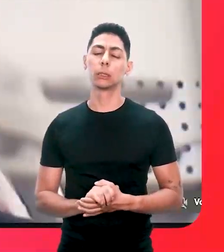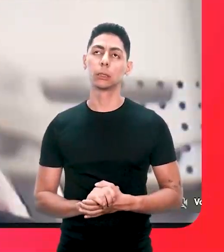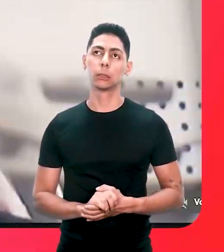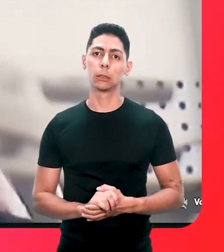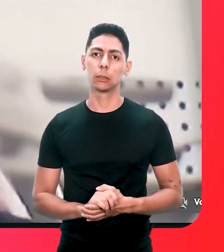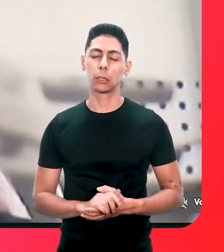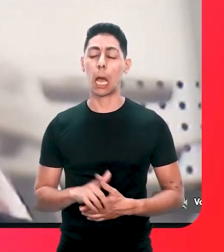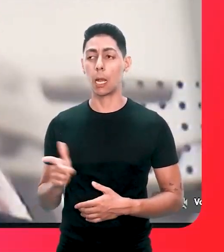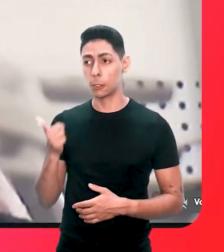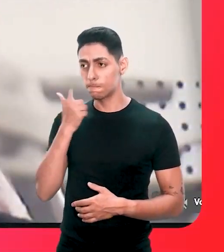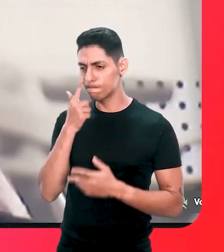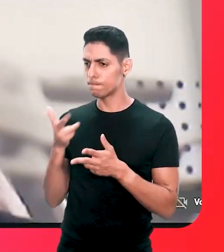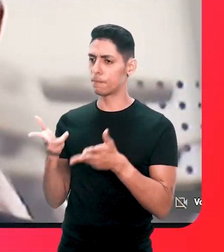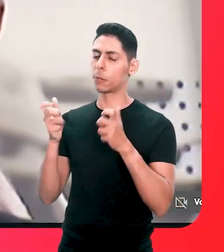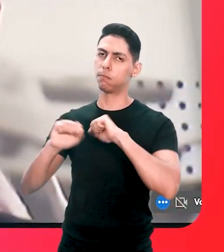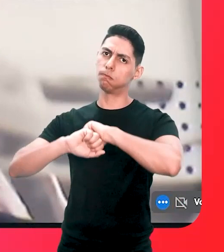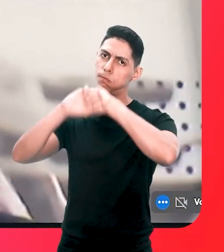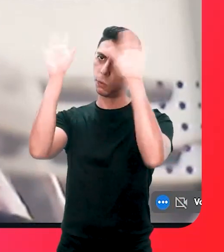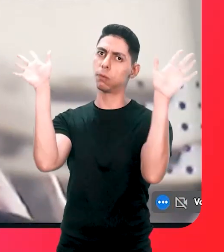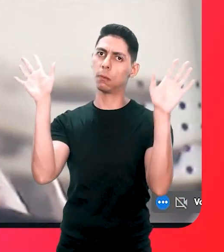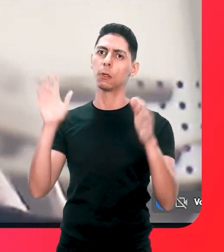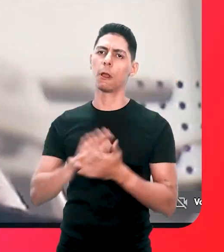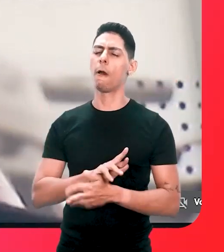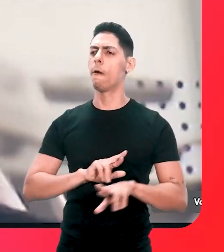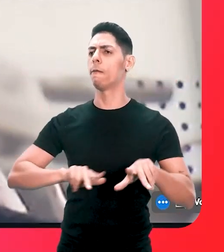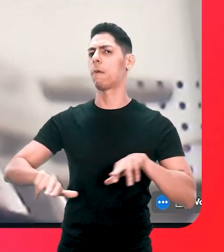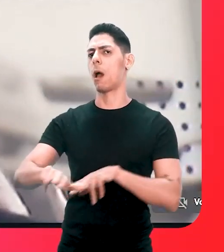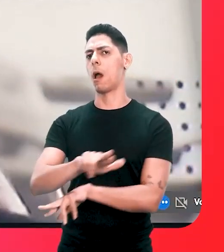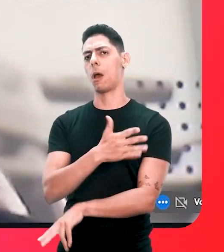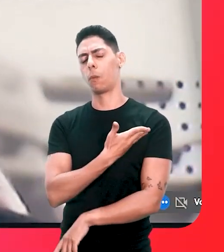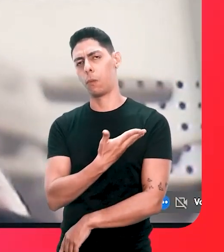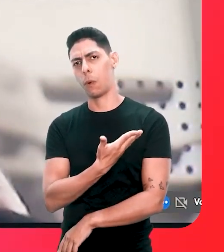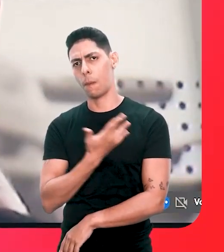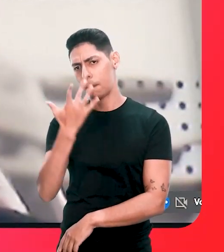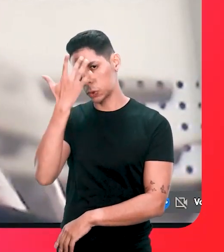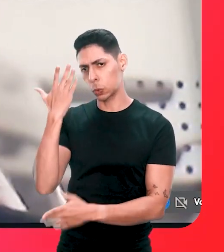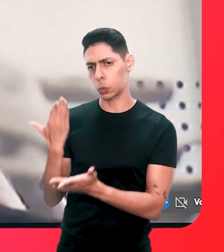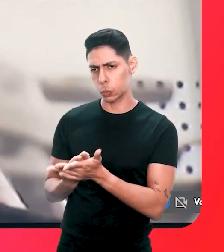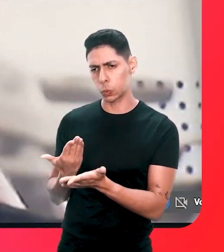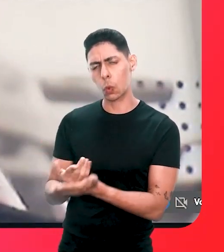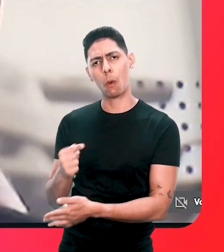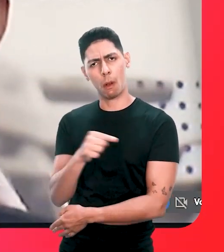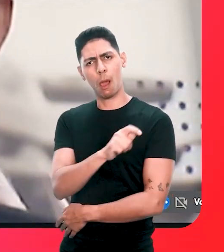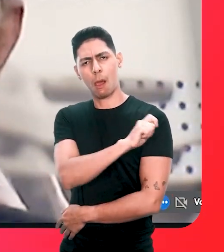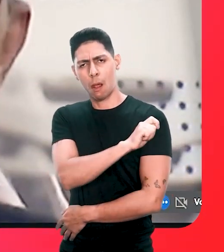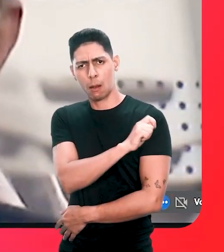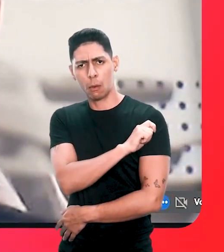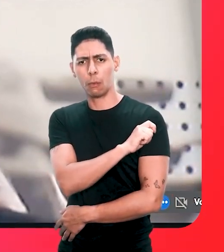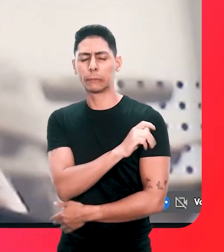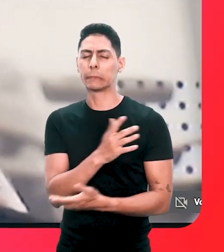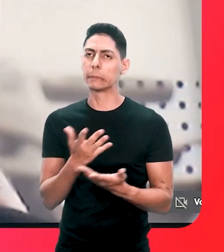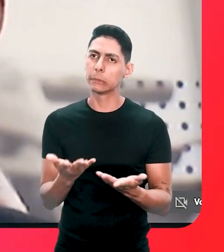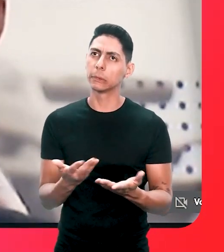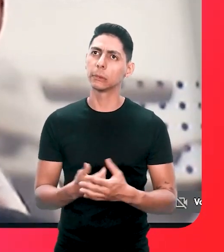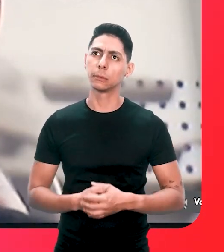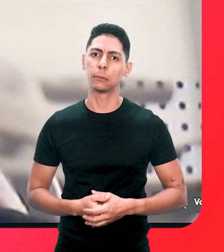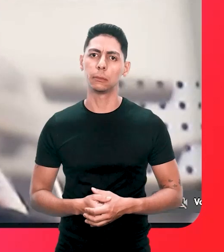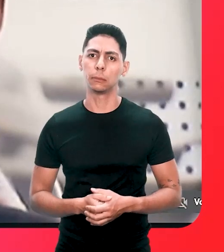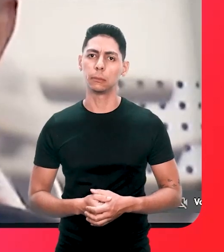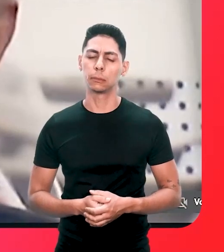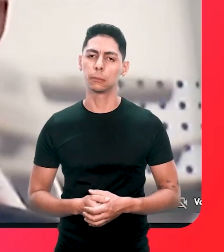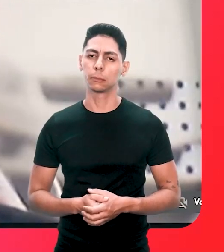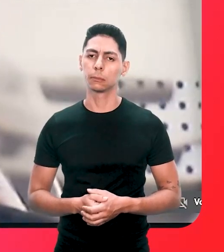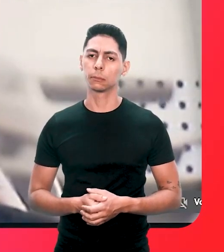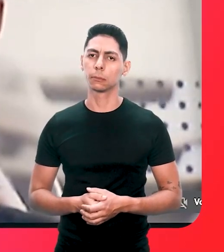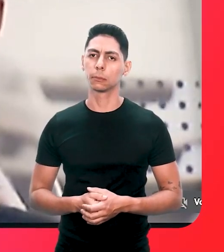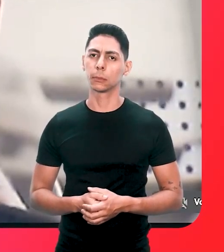muito claro. Tinha muita gente, colegas, que eram colegas para ficar